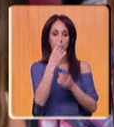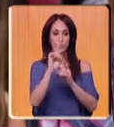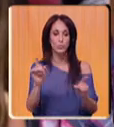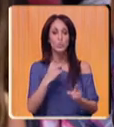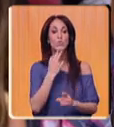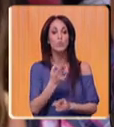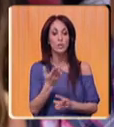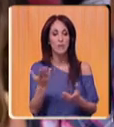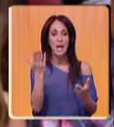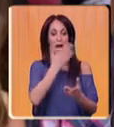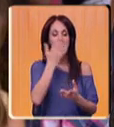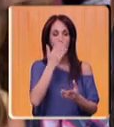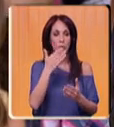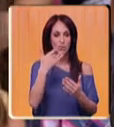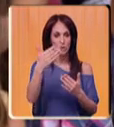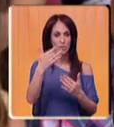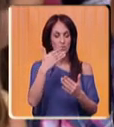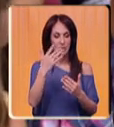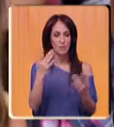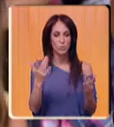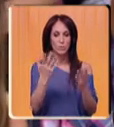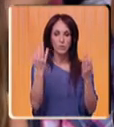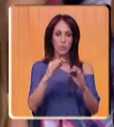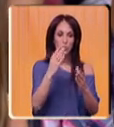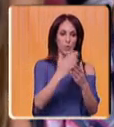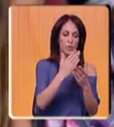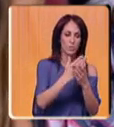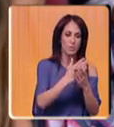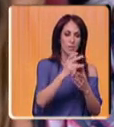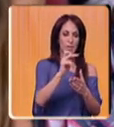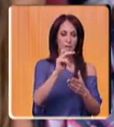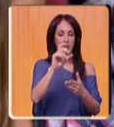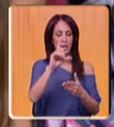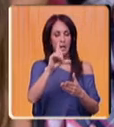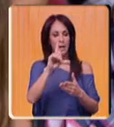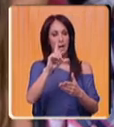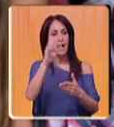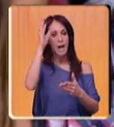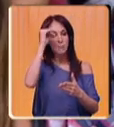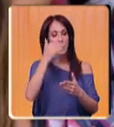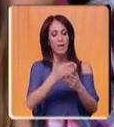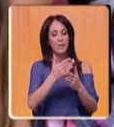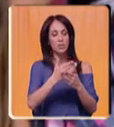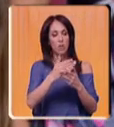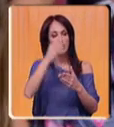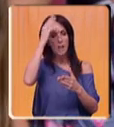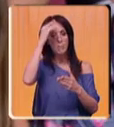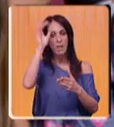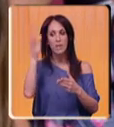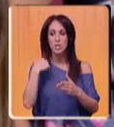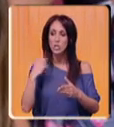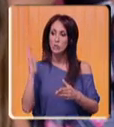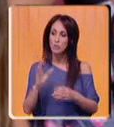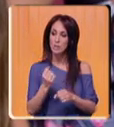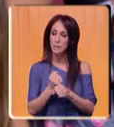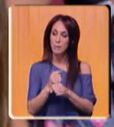canto, aulas que exerço na Academia Almadense. Ah, é? Em Almada? É.